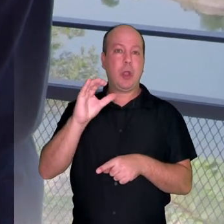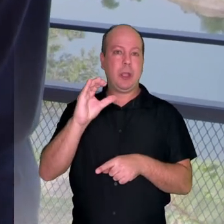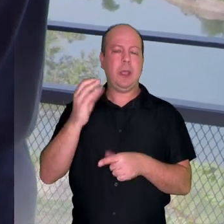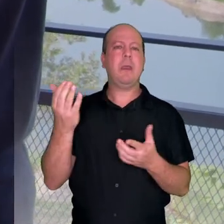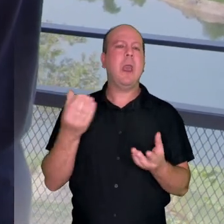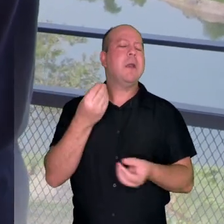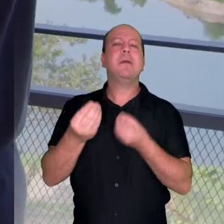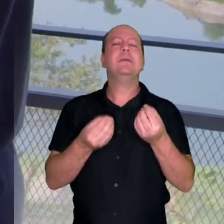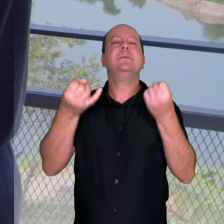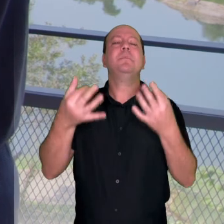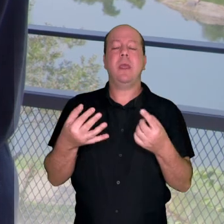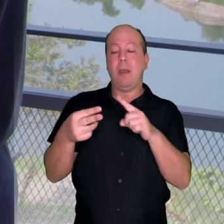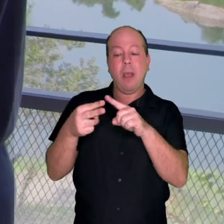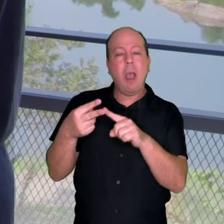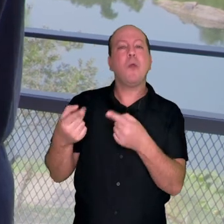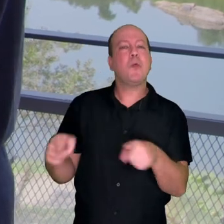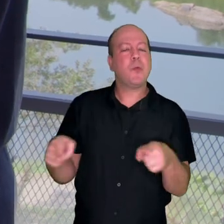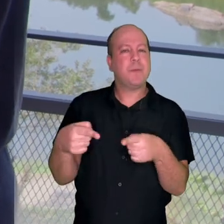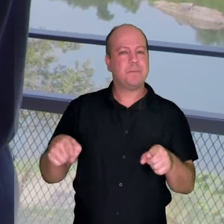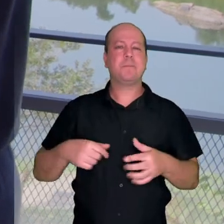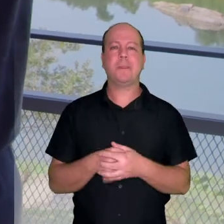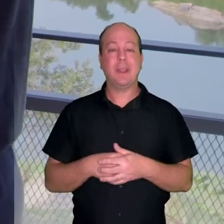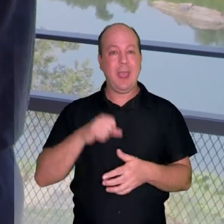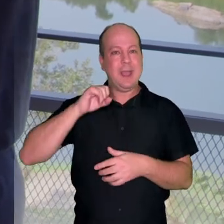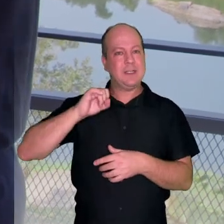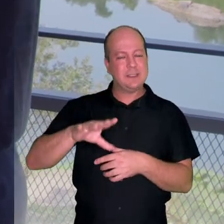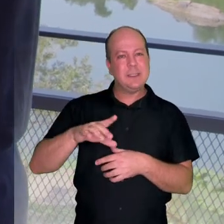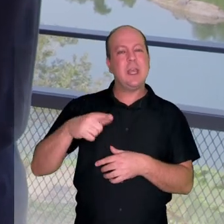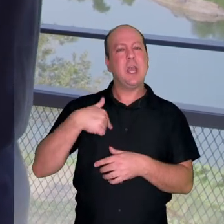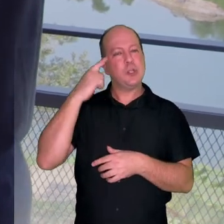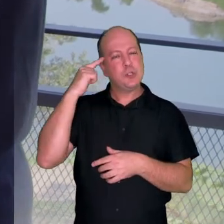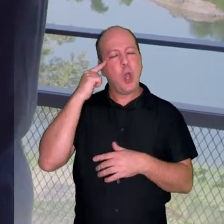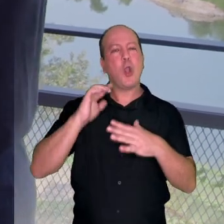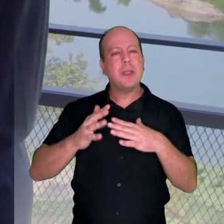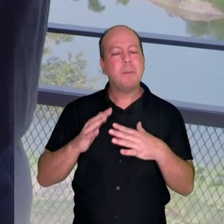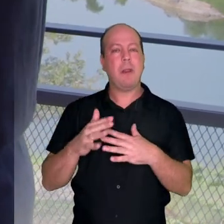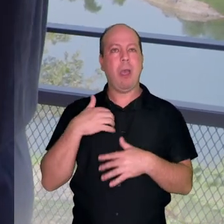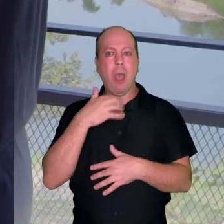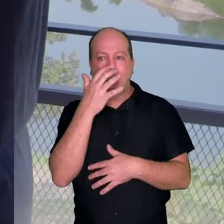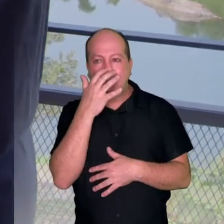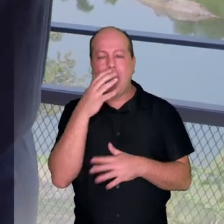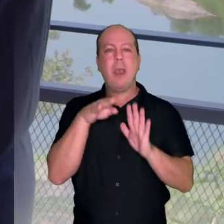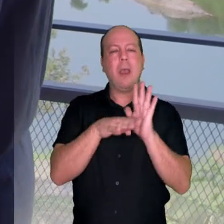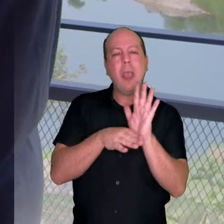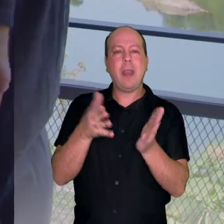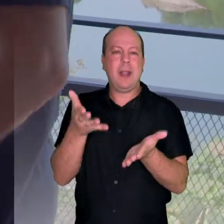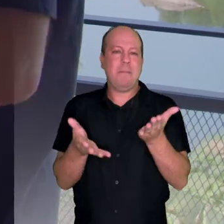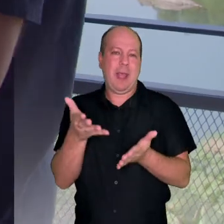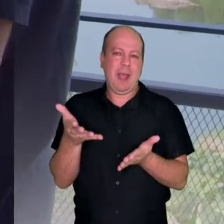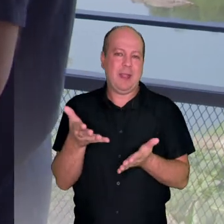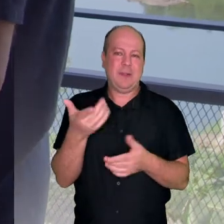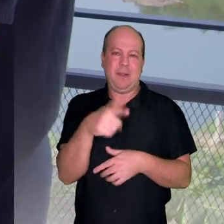falar um pouquinho para a gente dessas 2 obras e a tua relação com elas. Eu achei que se a gente tocasse só música contemporânea, mais contemplativa, ia ficar um programa um